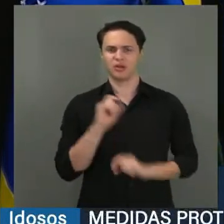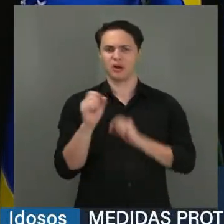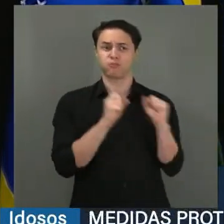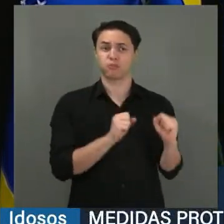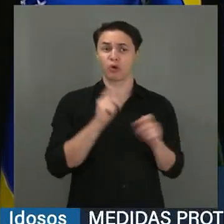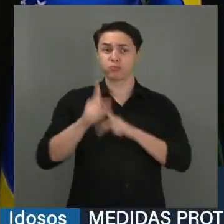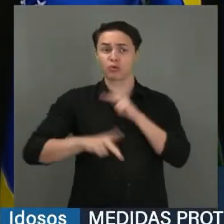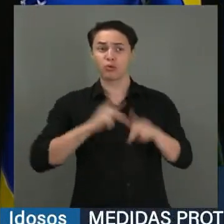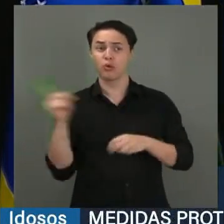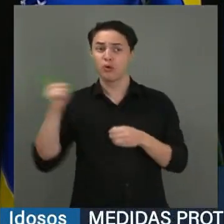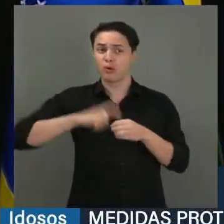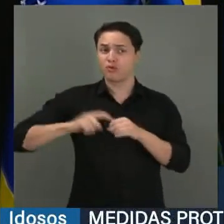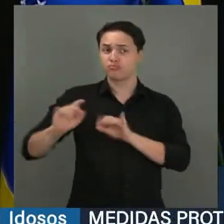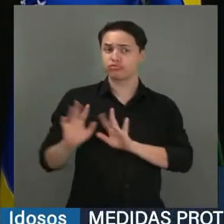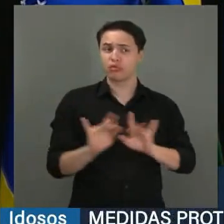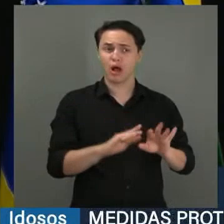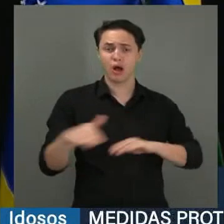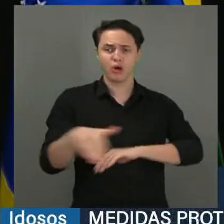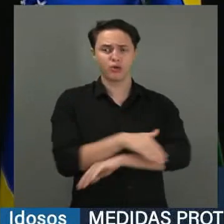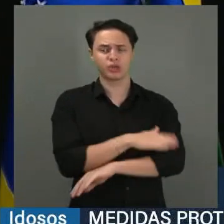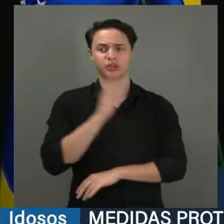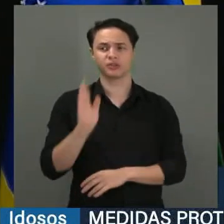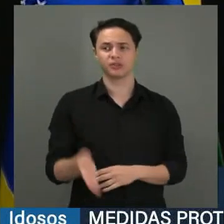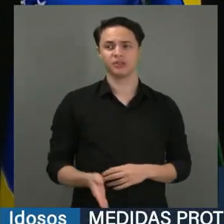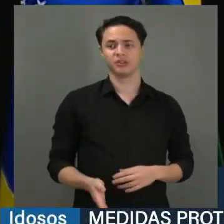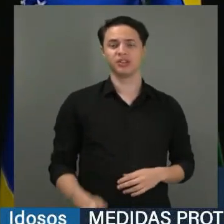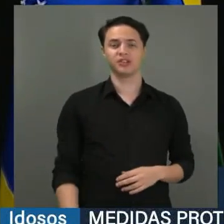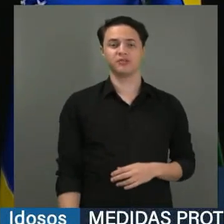às ruas desse país.